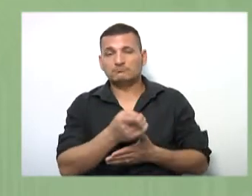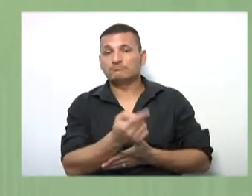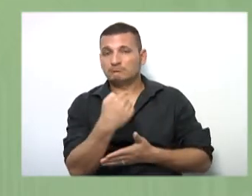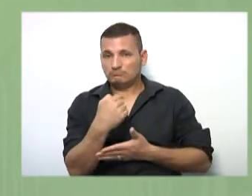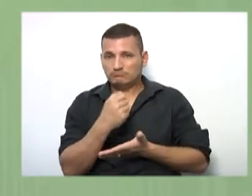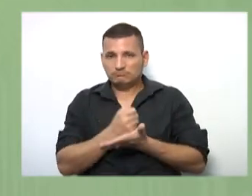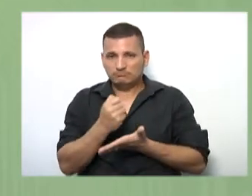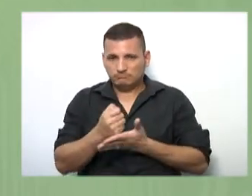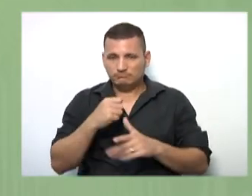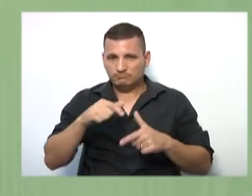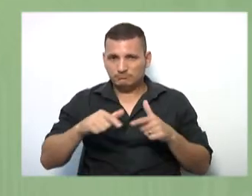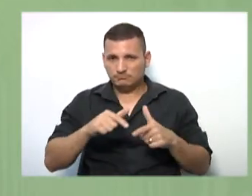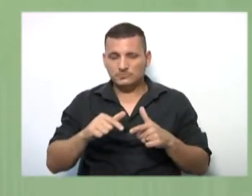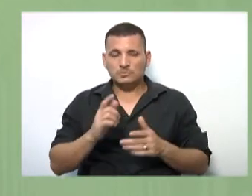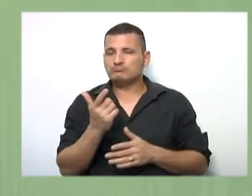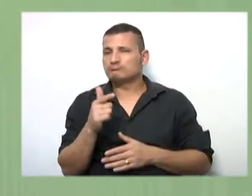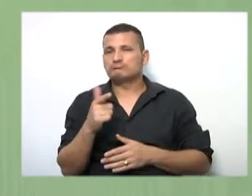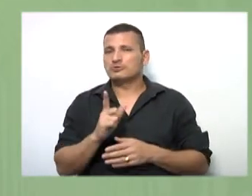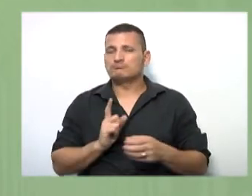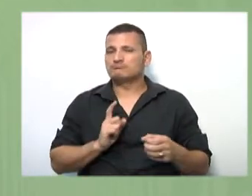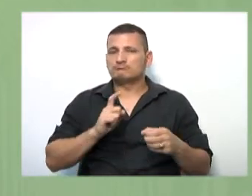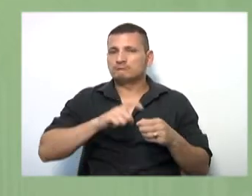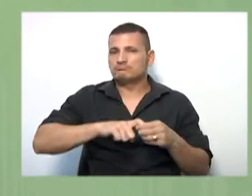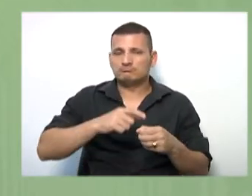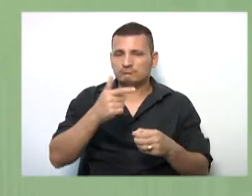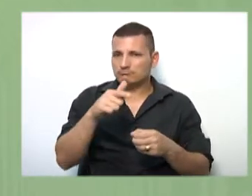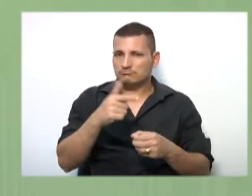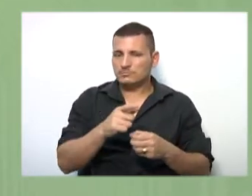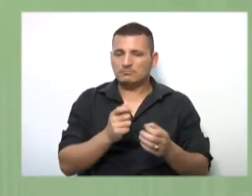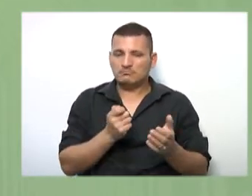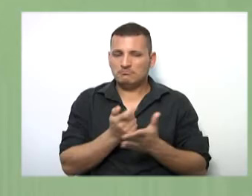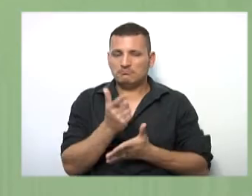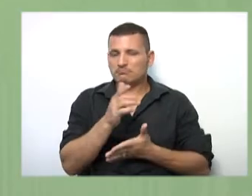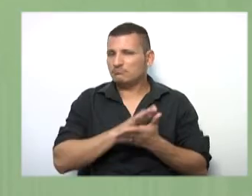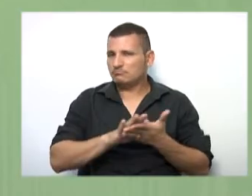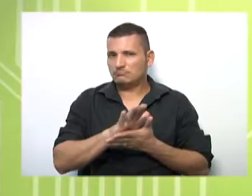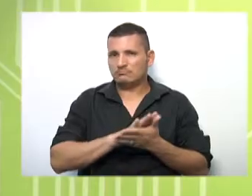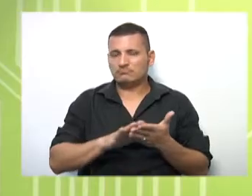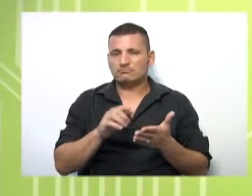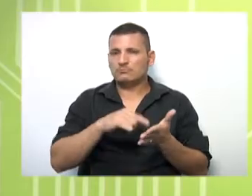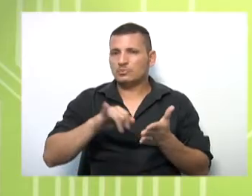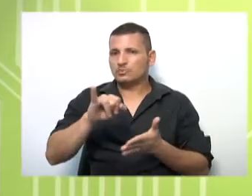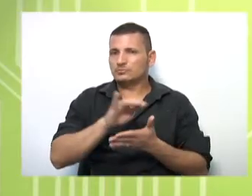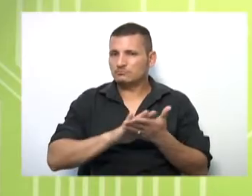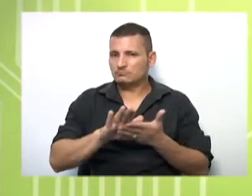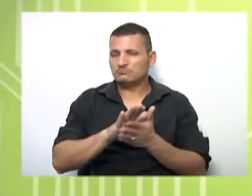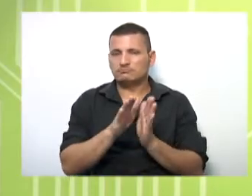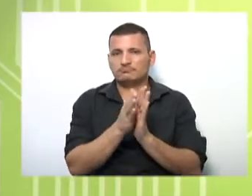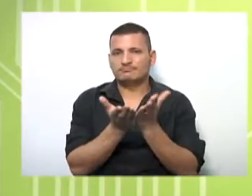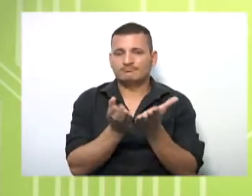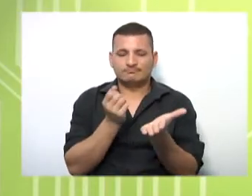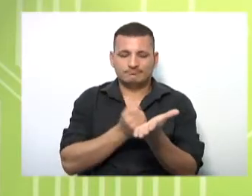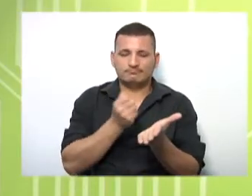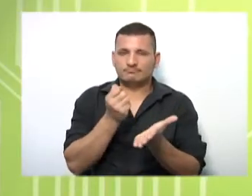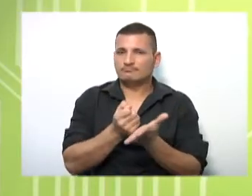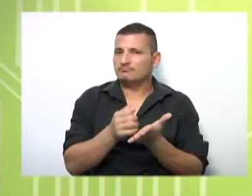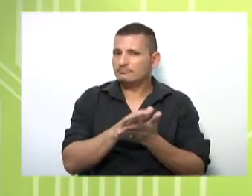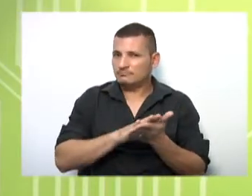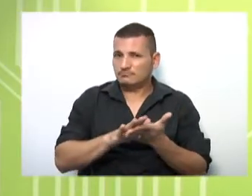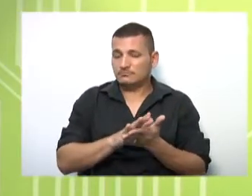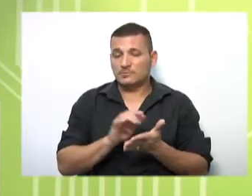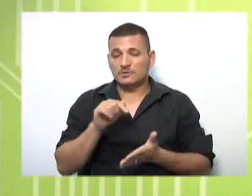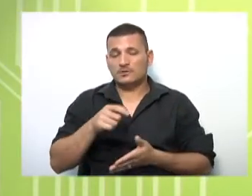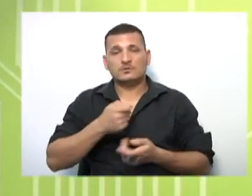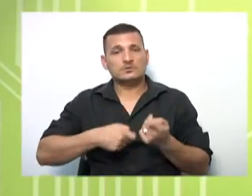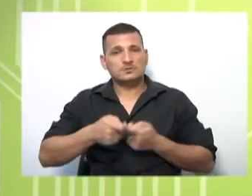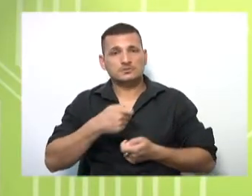vínculo empregatício com esses trabalhadores. Ela não paga encargos sociais, ela não assina carteira. A negociação dela é com